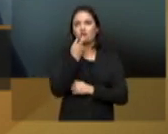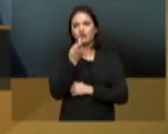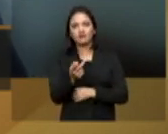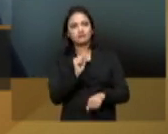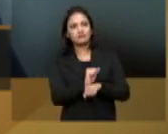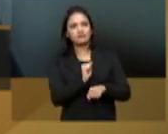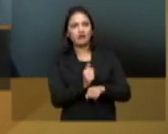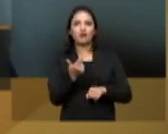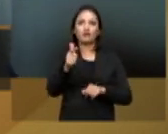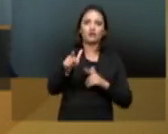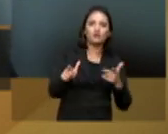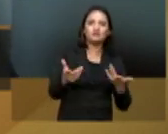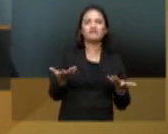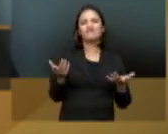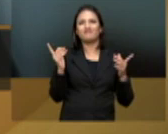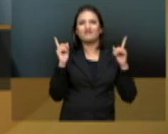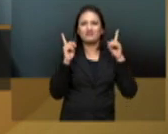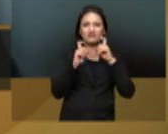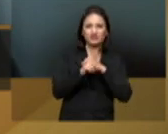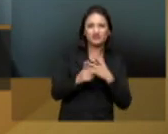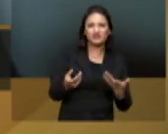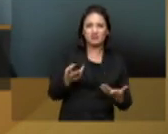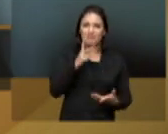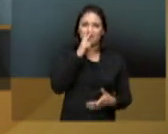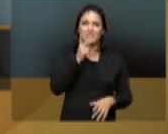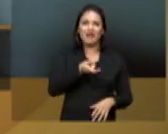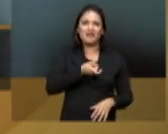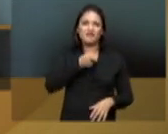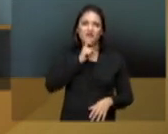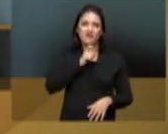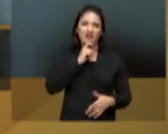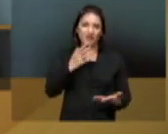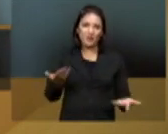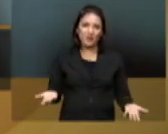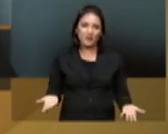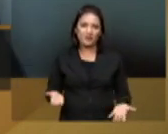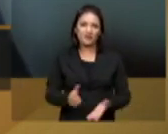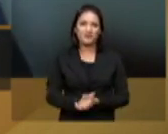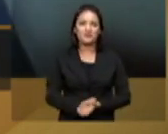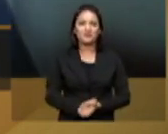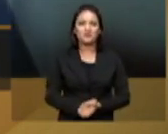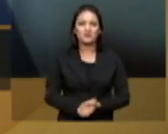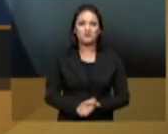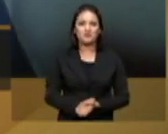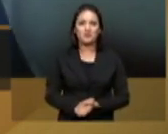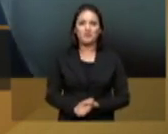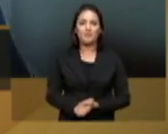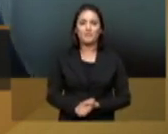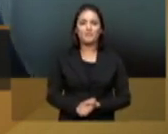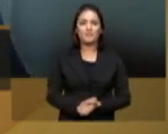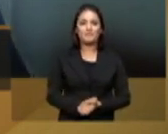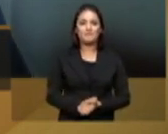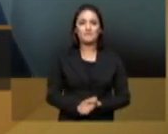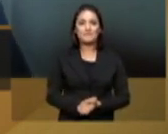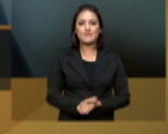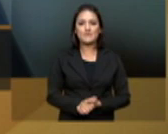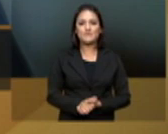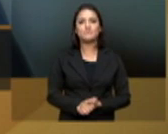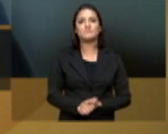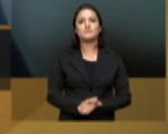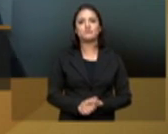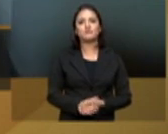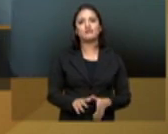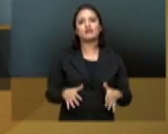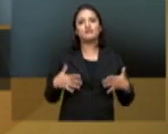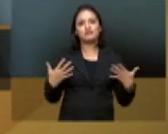evidentemente, mais alemão, ou seja, o verbo vem depois, ao final das orações, nós